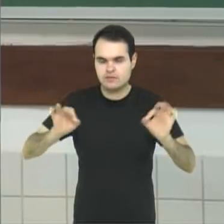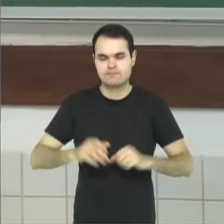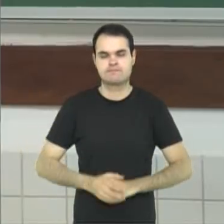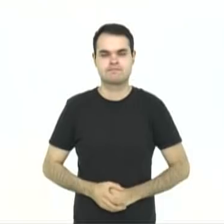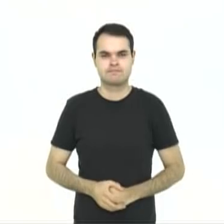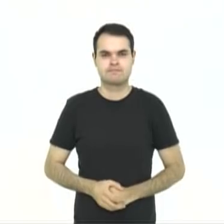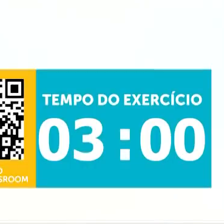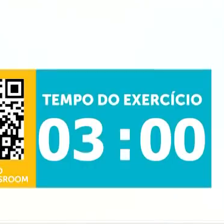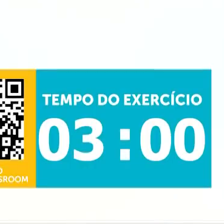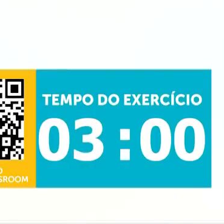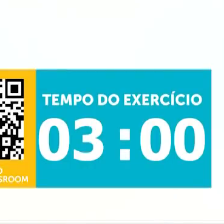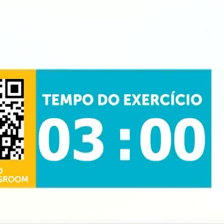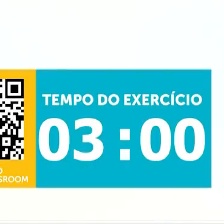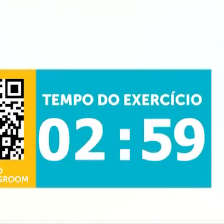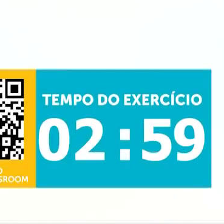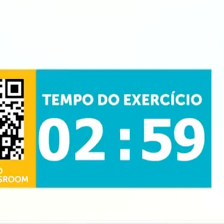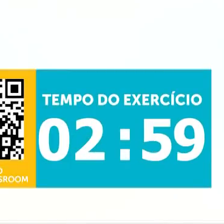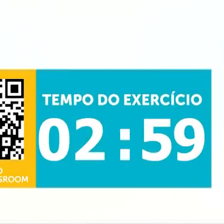vocês.